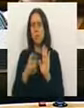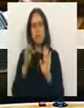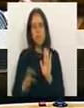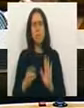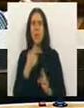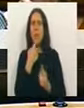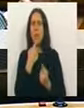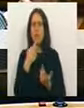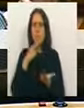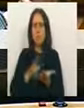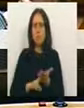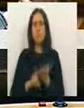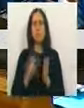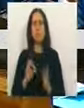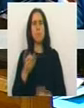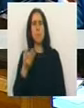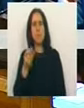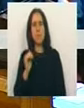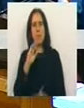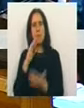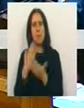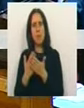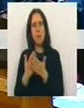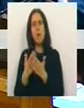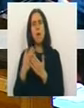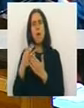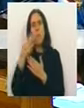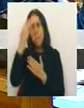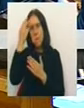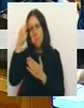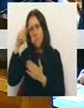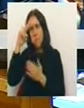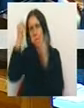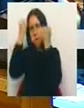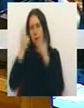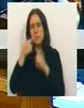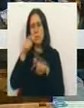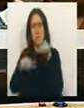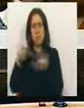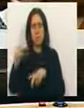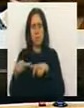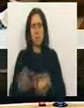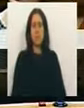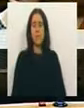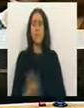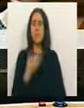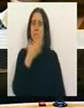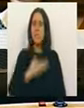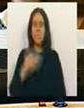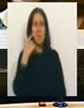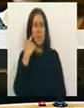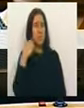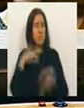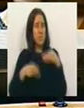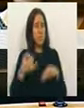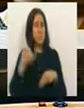demagogia forma como ps o desvio os cidadãos inclusivamente uma semana após as eleições ainda não